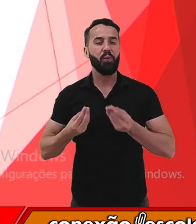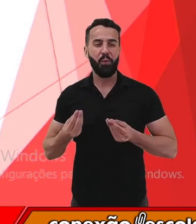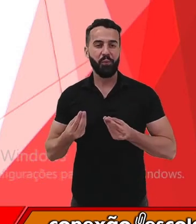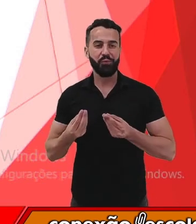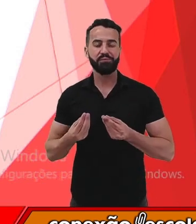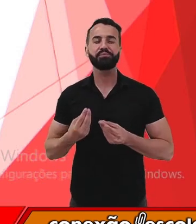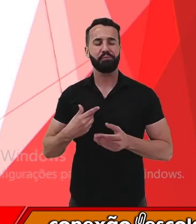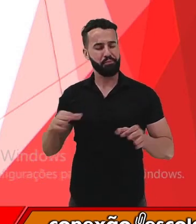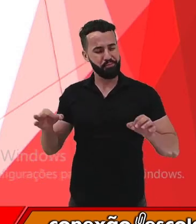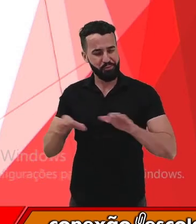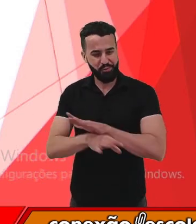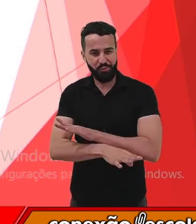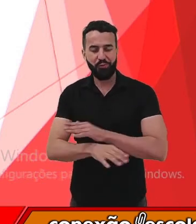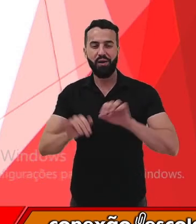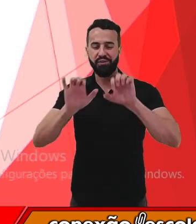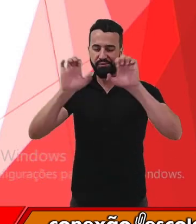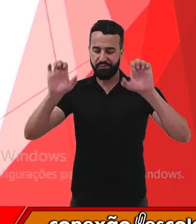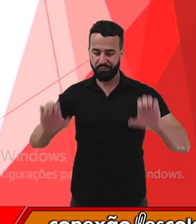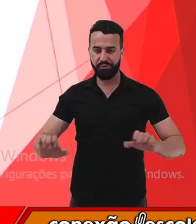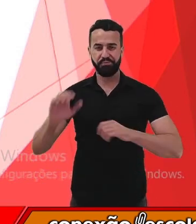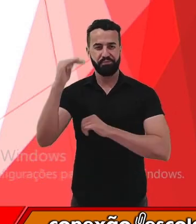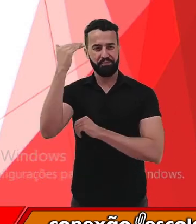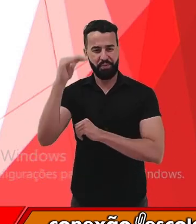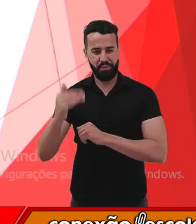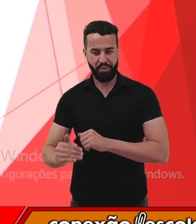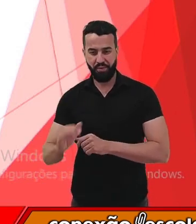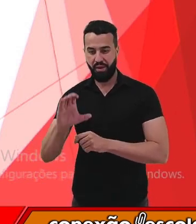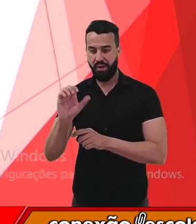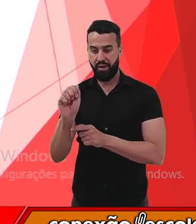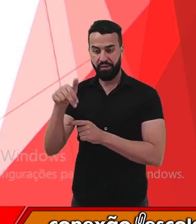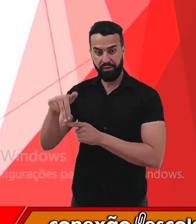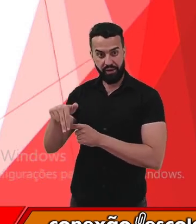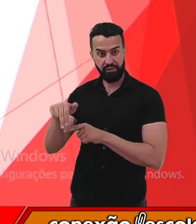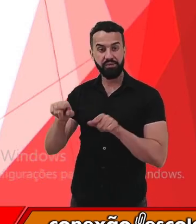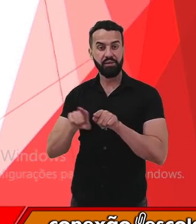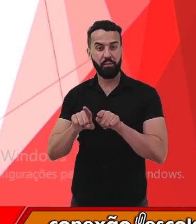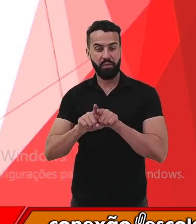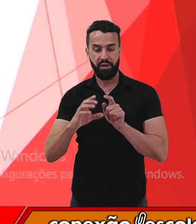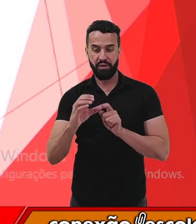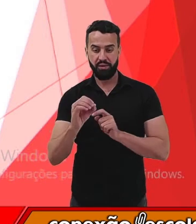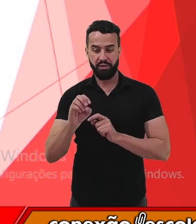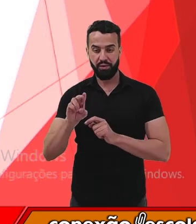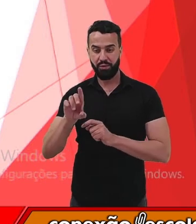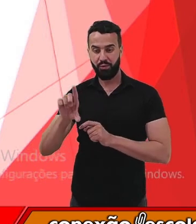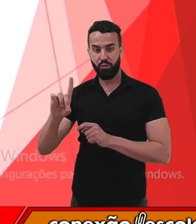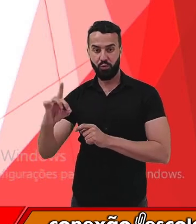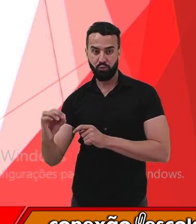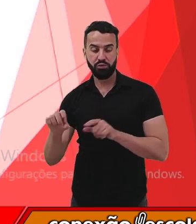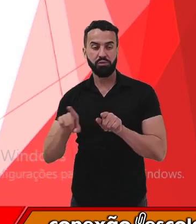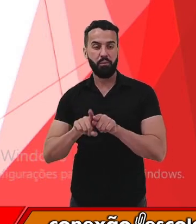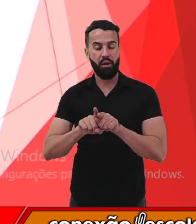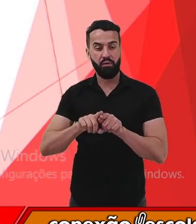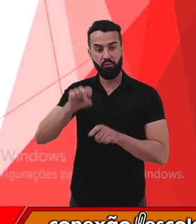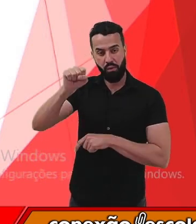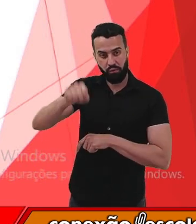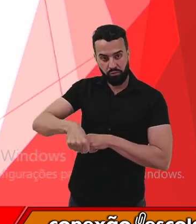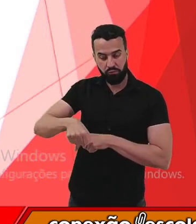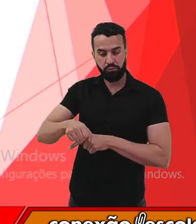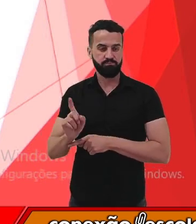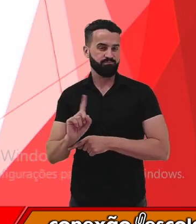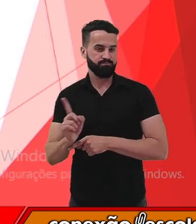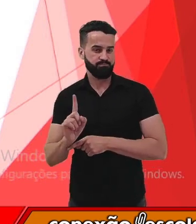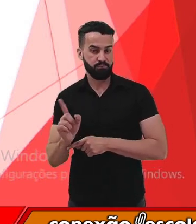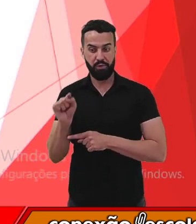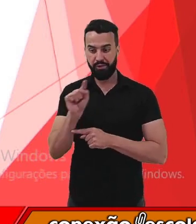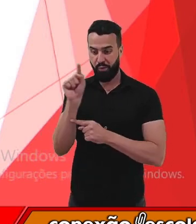essas foram as estruturas que nós trabalhamos hoje, o can, could, as formas afirmativas, negativas, interrogativas,